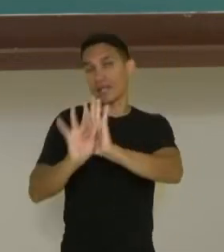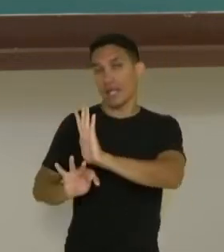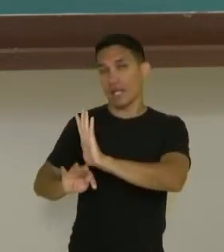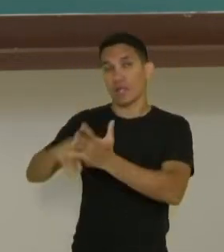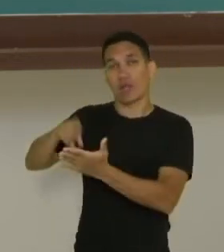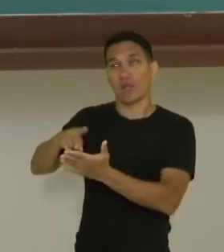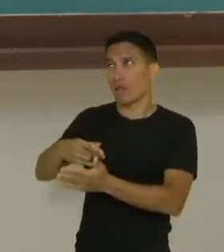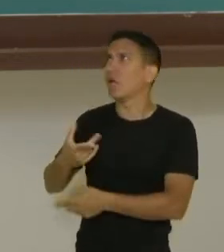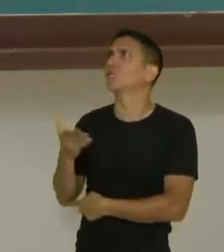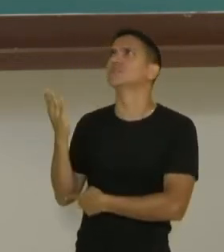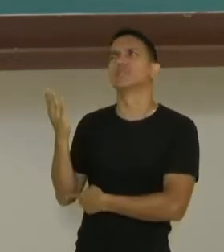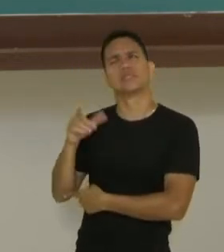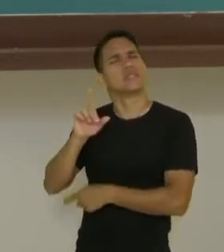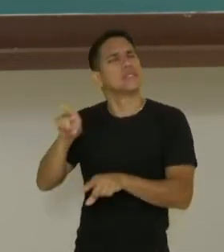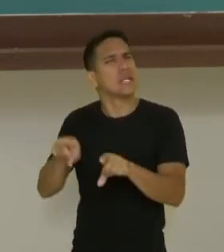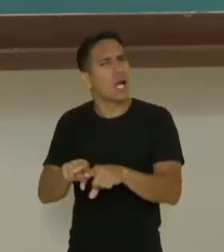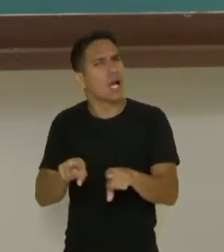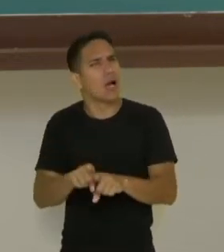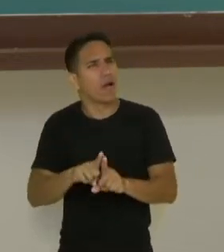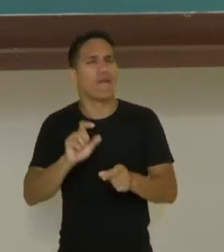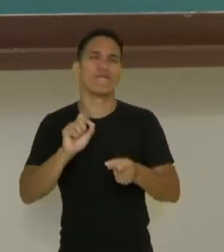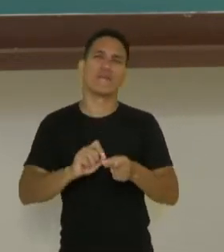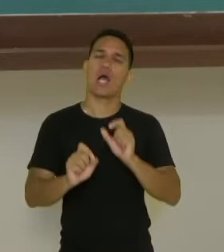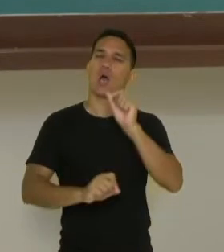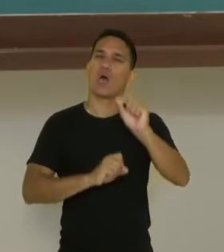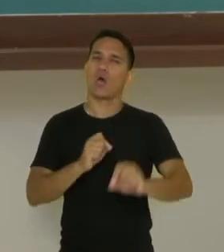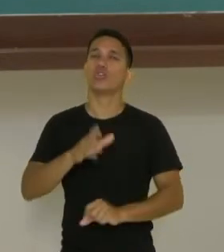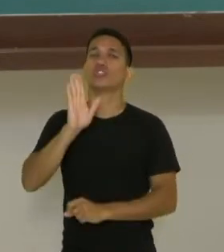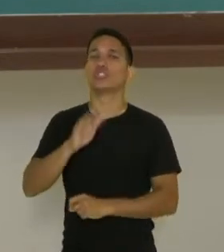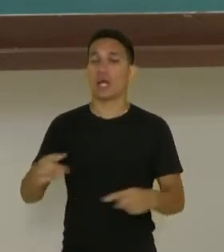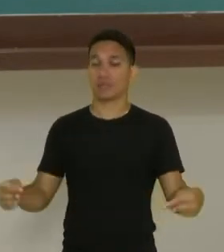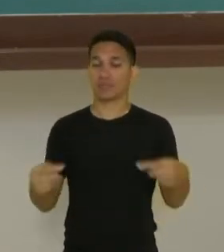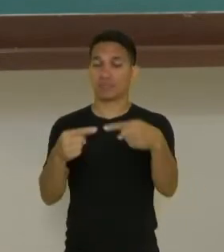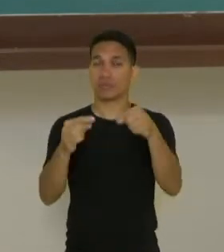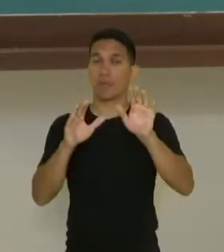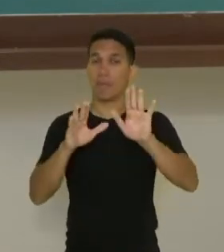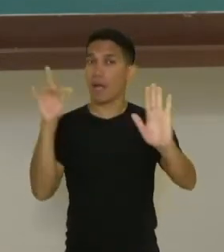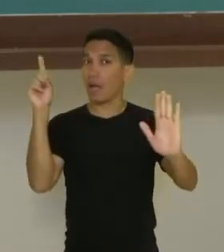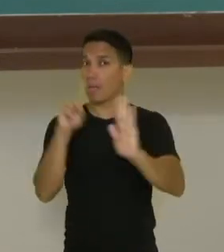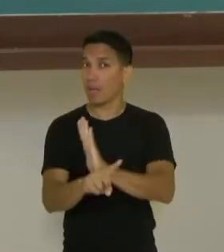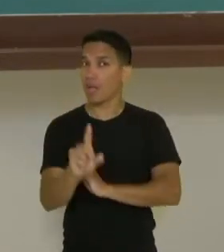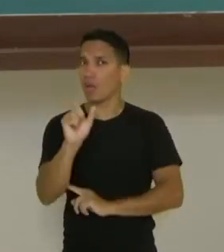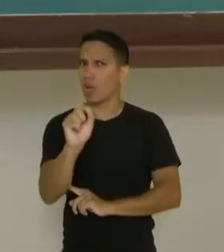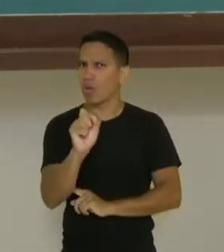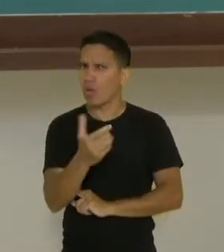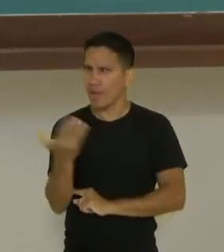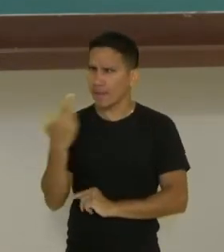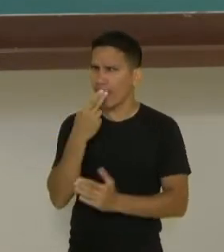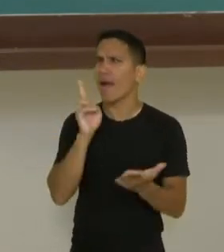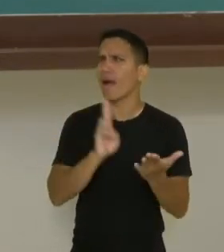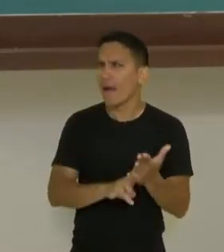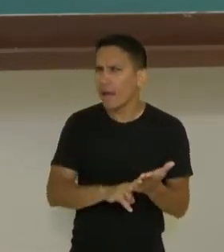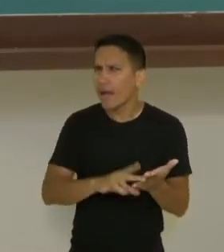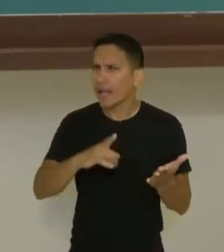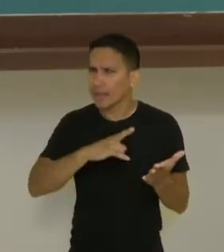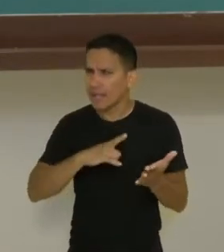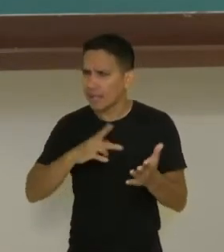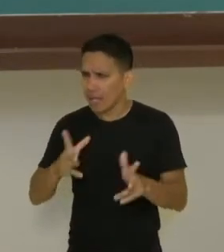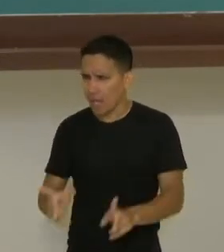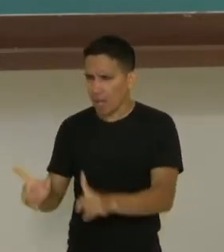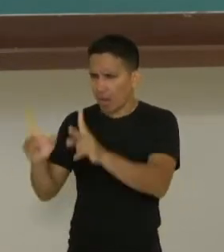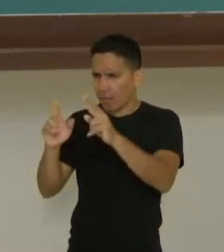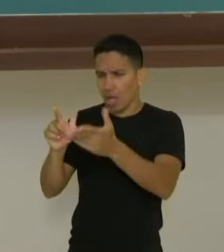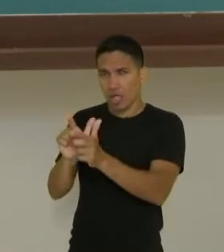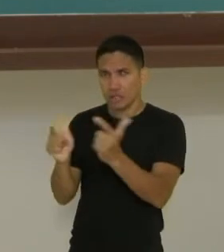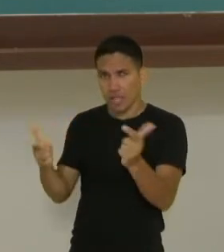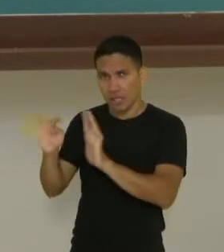texto aqui, ele também fale de algum texto que ele já leu. Mas a minha pergunta é, nesta carta do leitor, tem referência